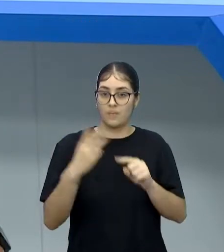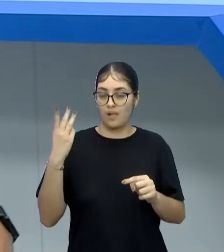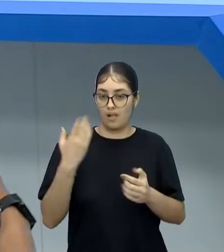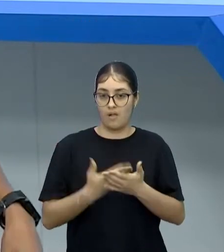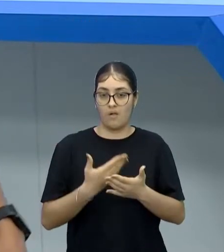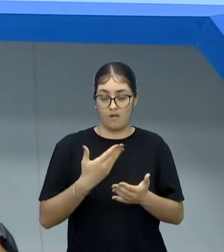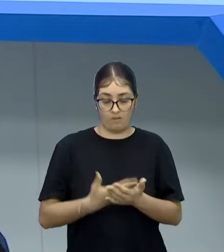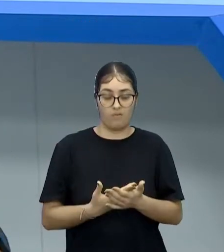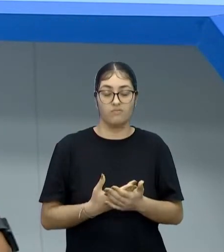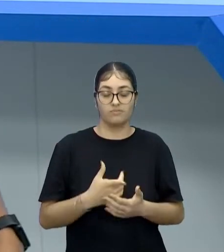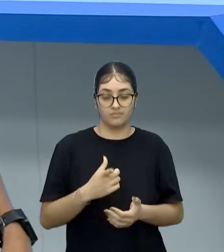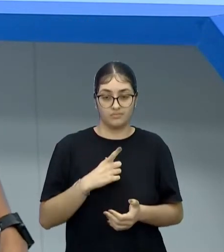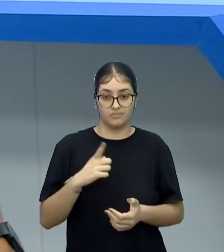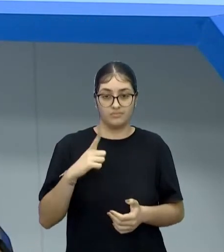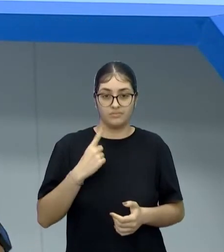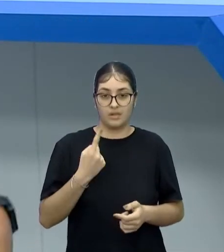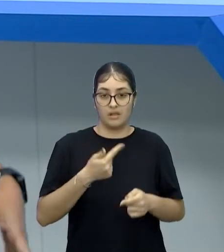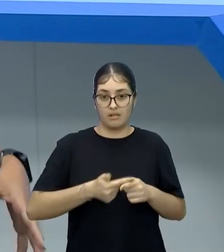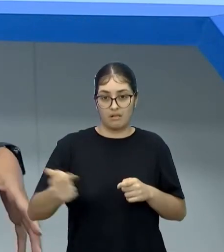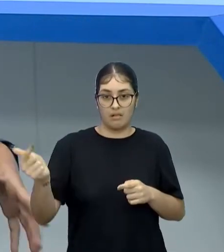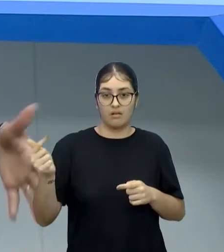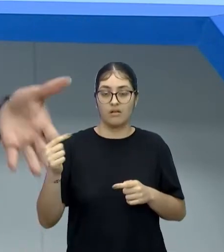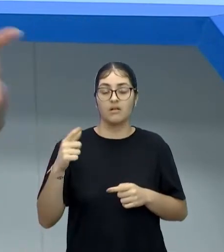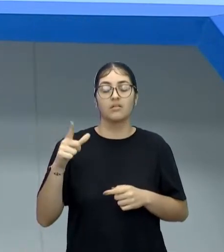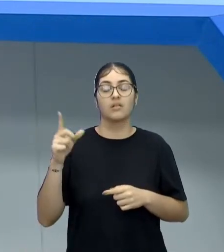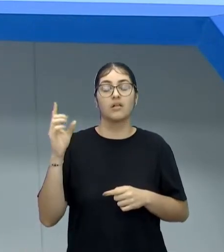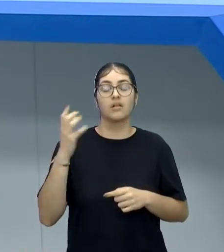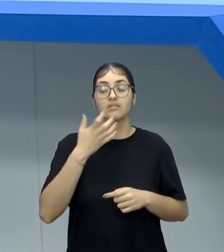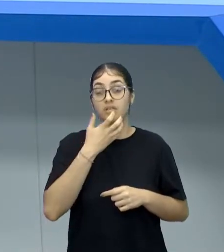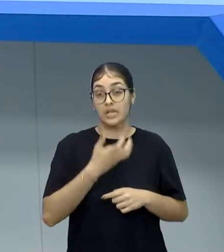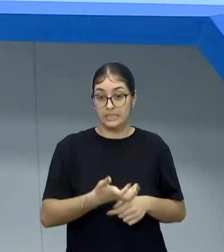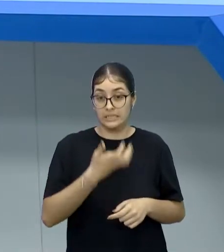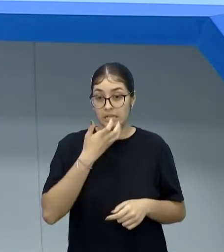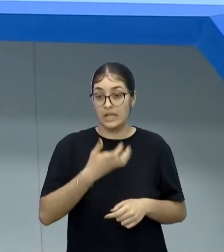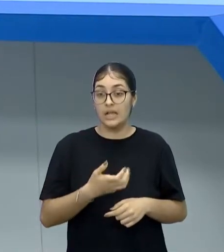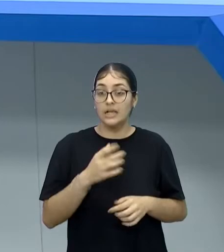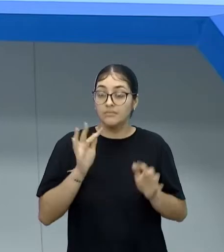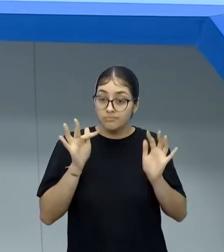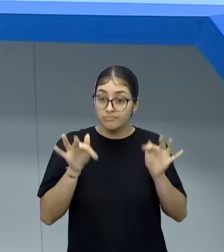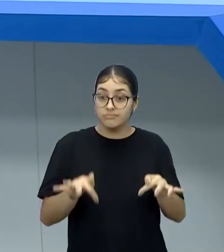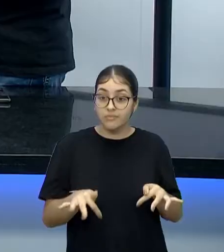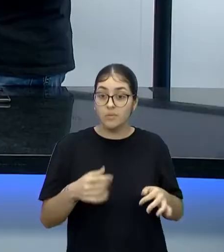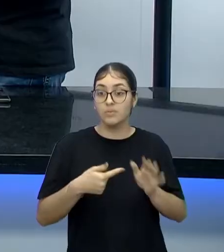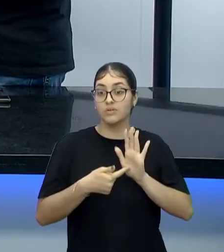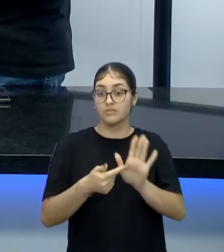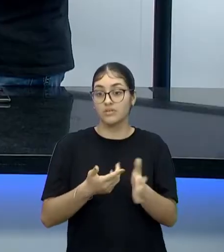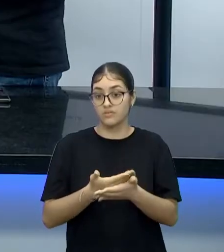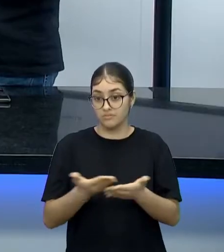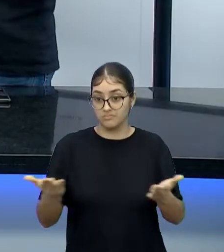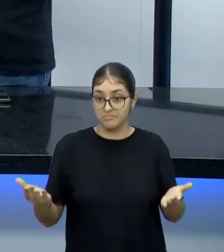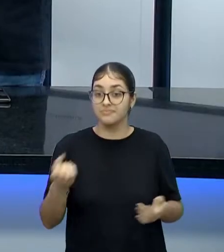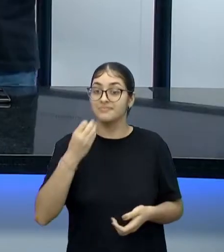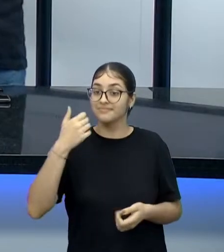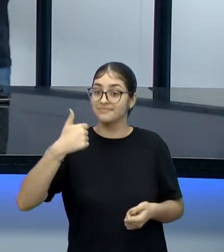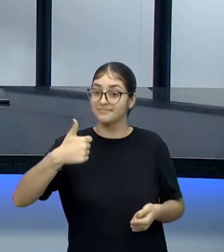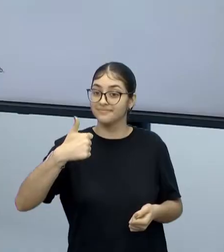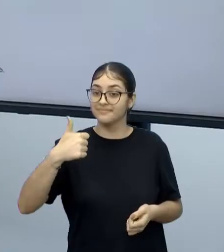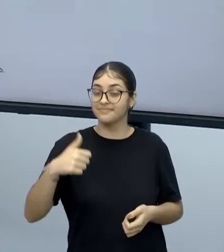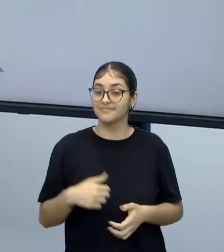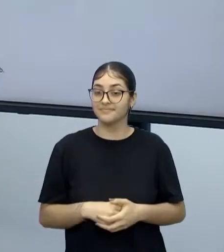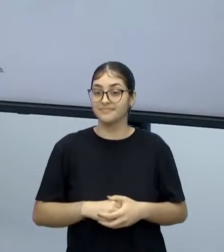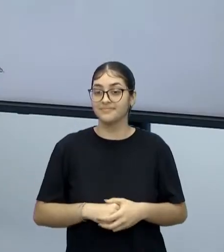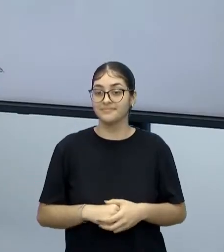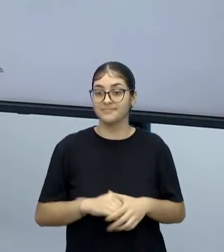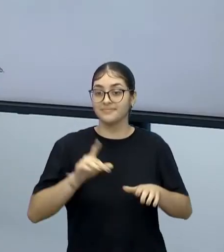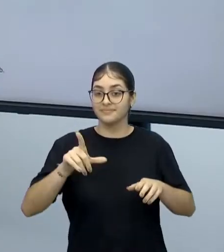estão previstas aí para a primeira semana de dezembro. A gente vai terminar isso e mostrar para vocês a programação. Muito bem. E aí,